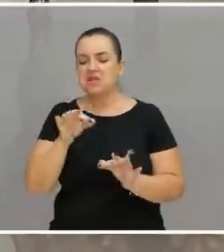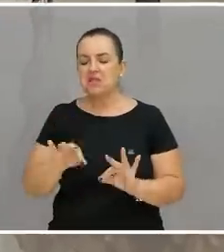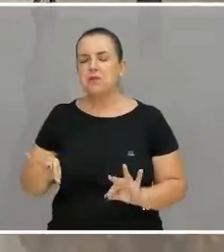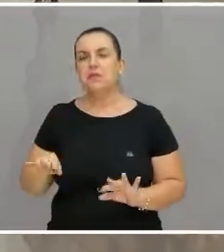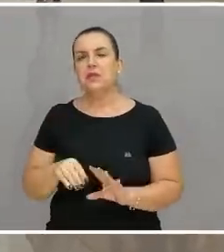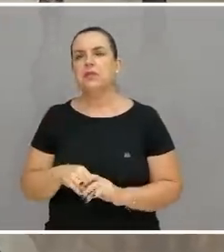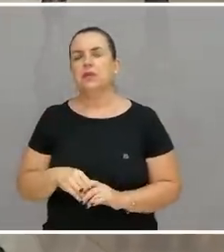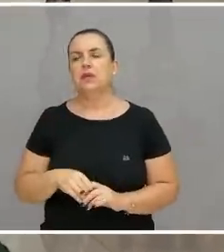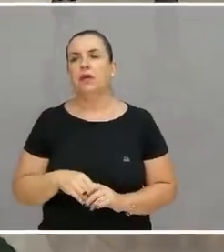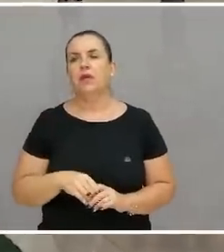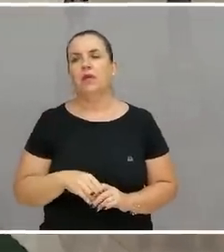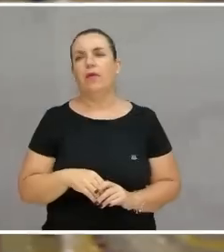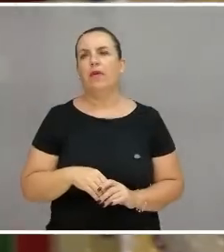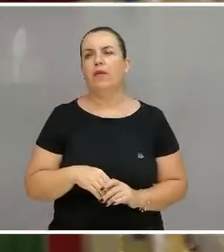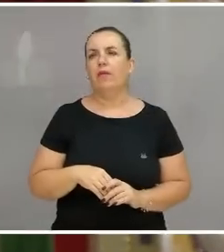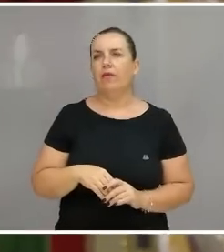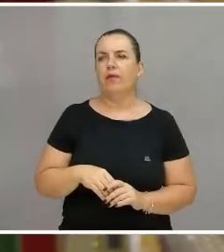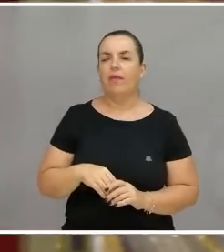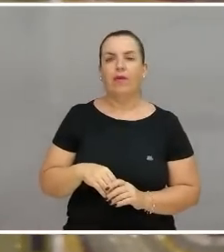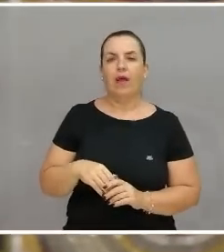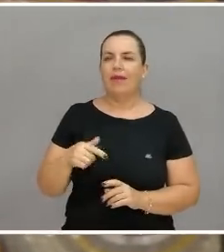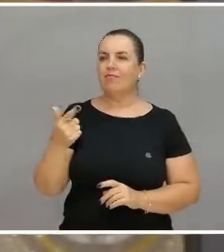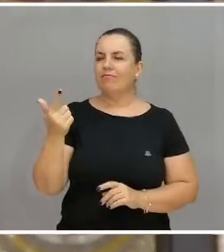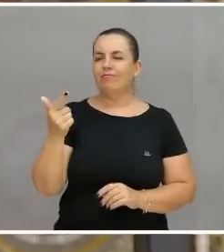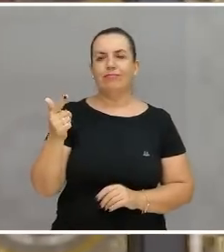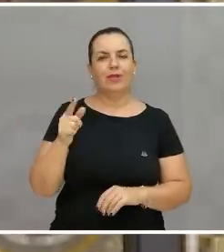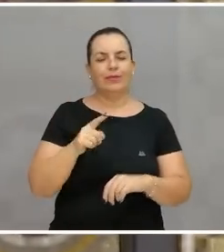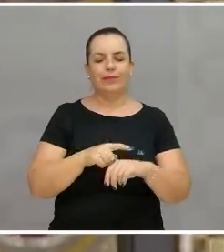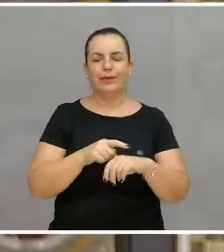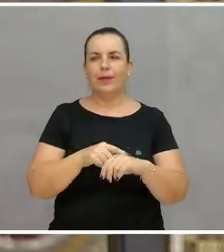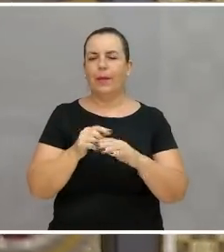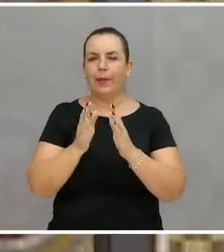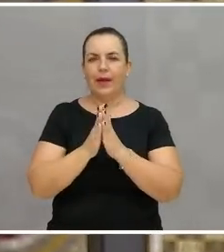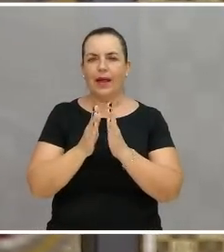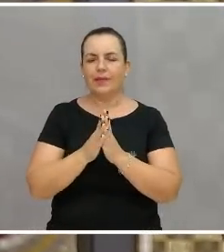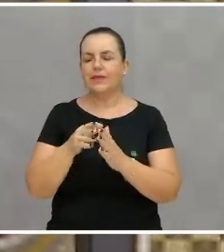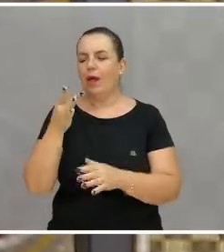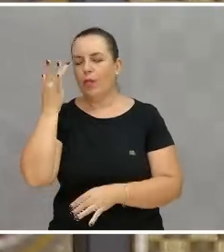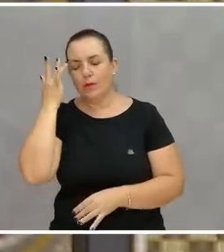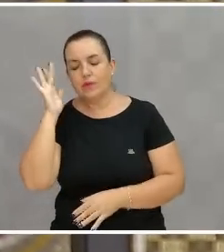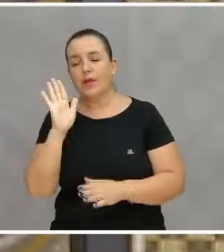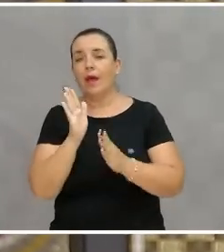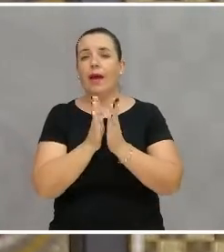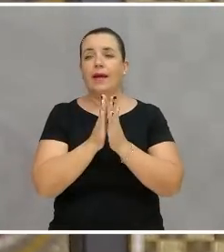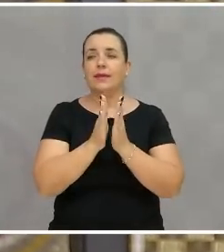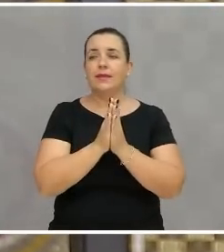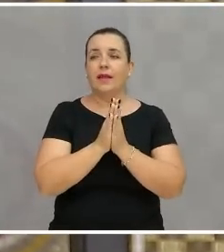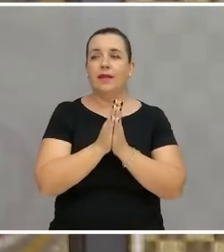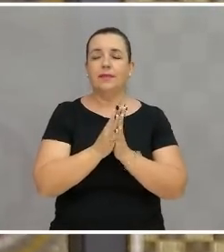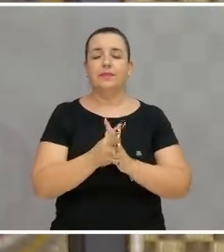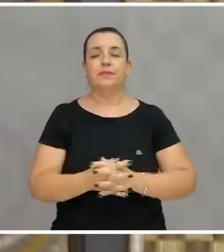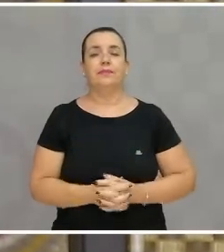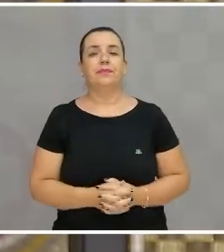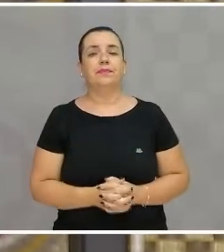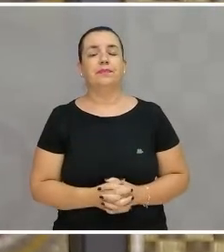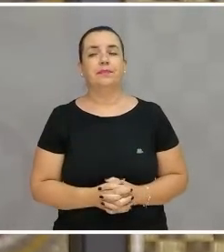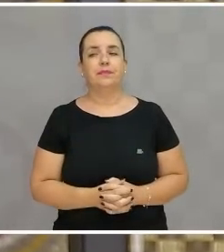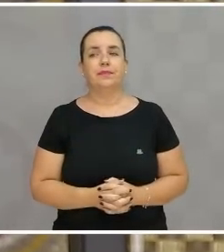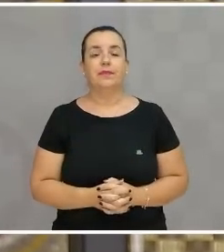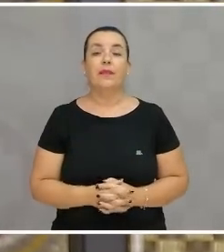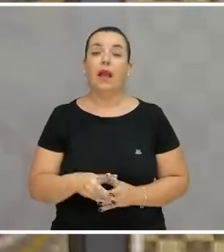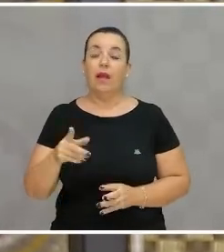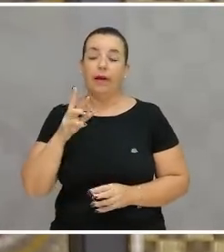de família: eu não tenho tempo para rezar, eu não sei rezar, Padre Pio.